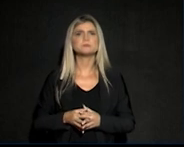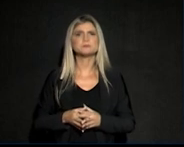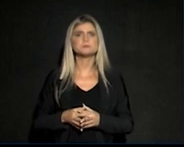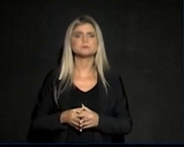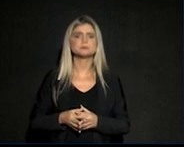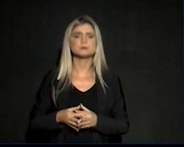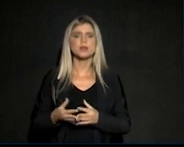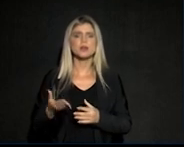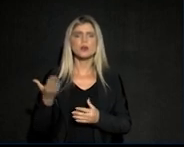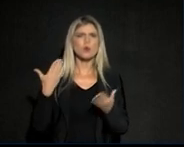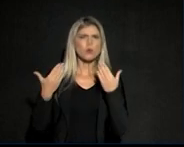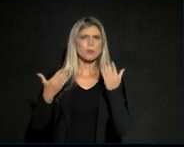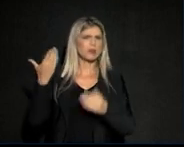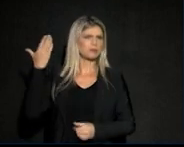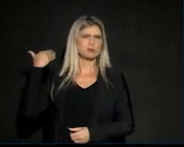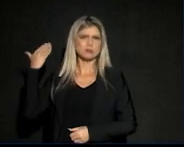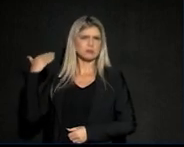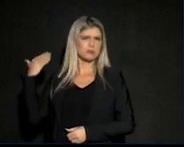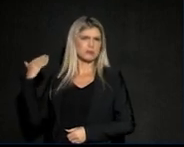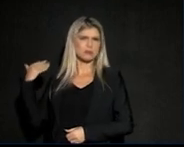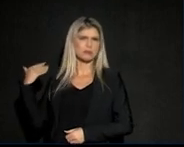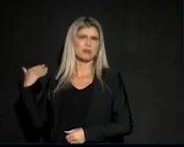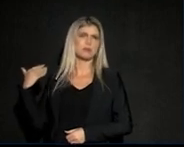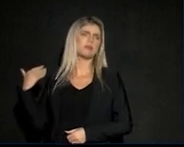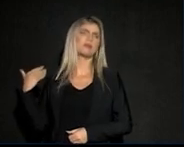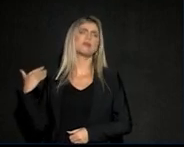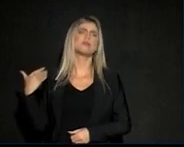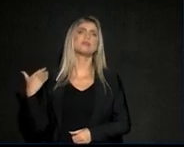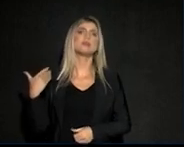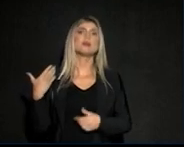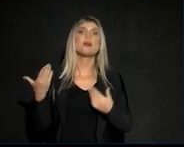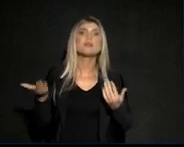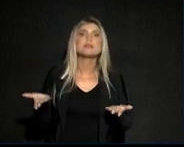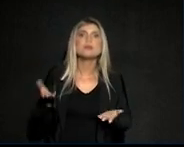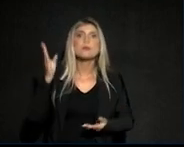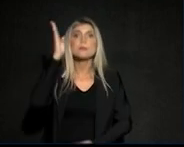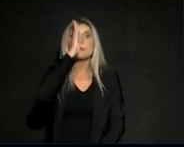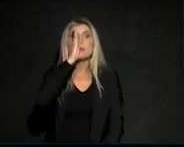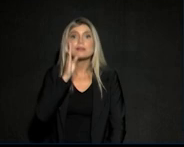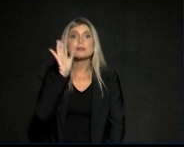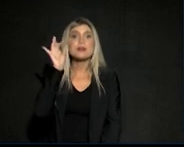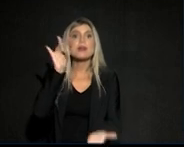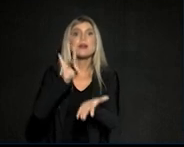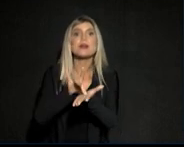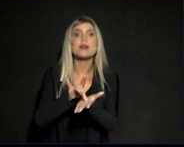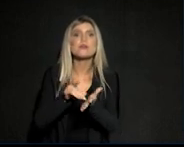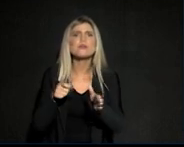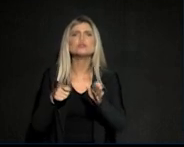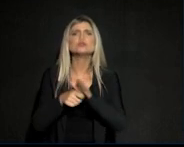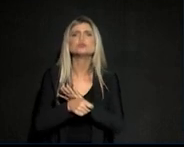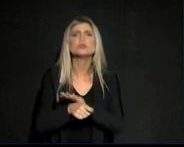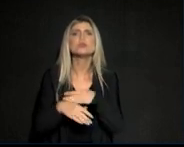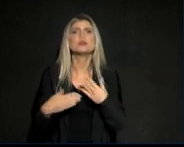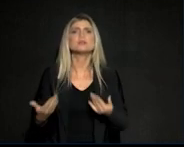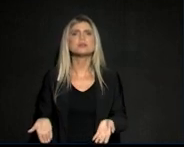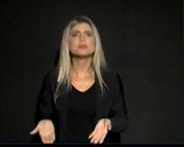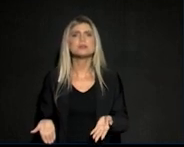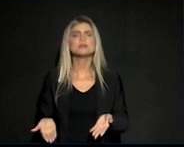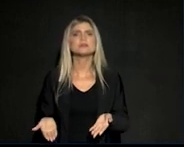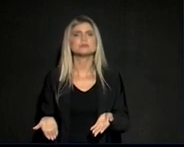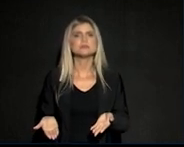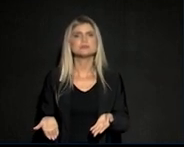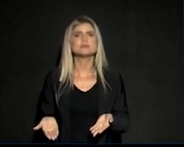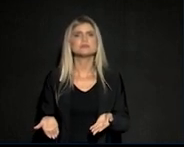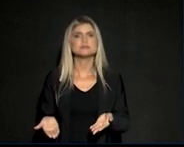técnico da época que a gente operava a bolsa mas esse Cadê o brasileiro real que é investidor essa mesma vocação